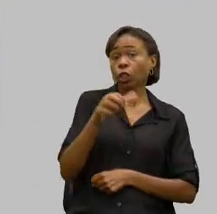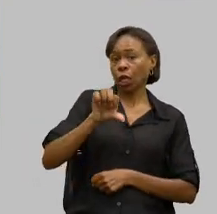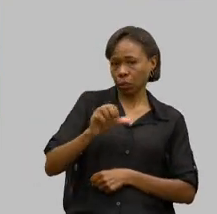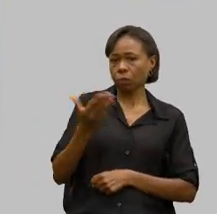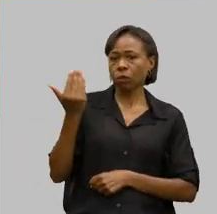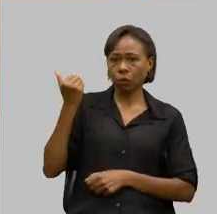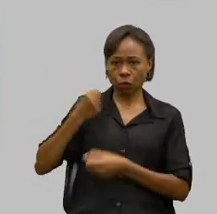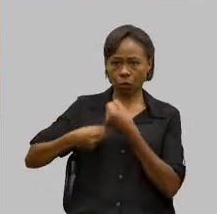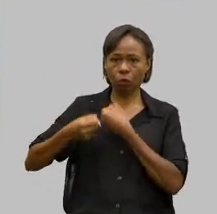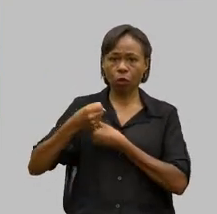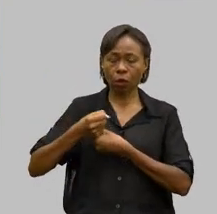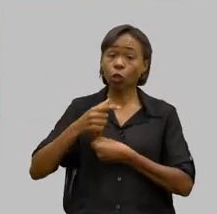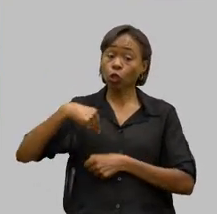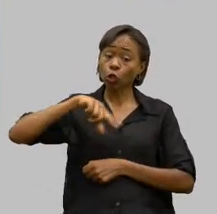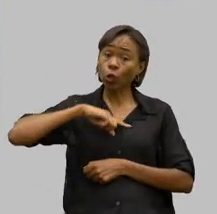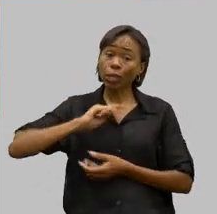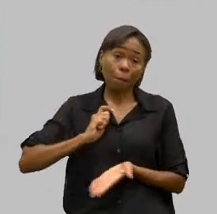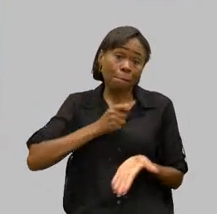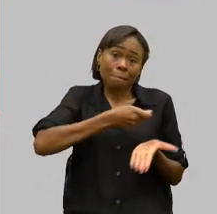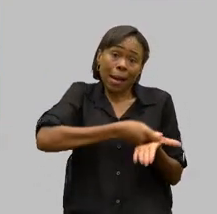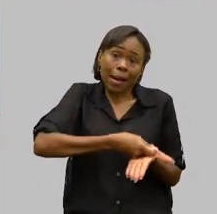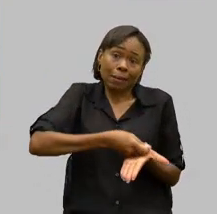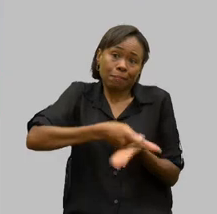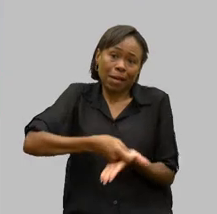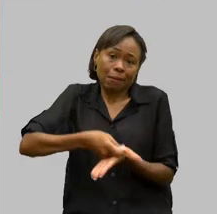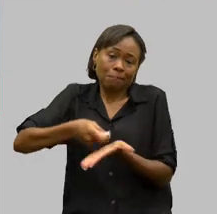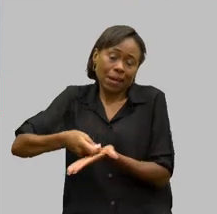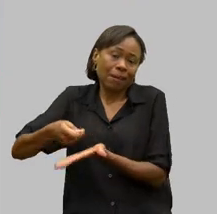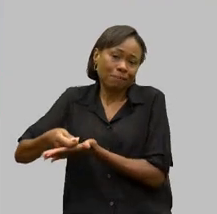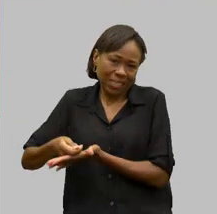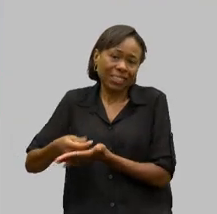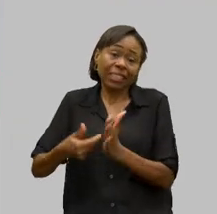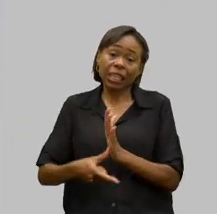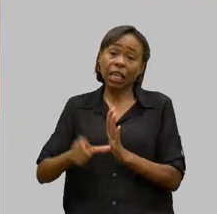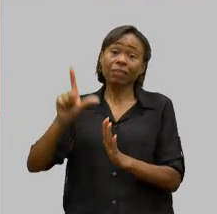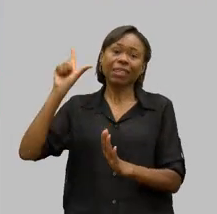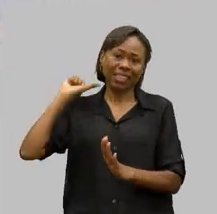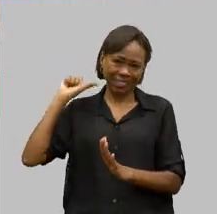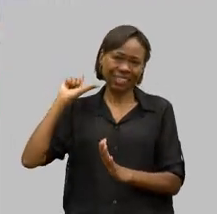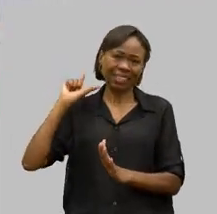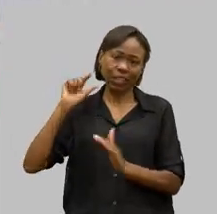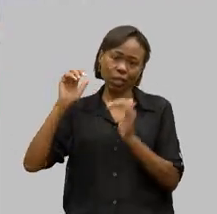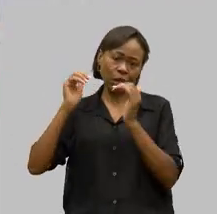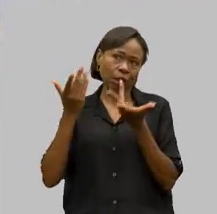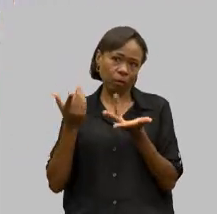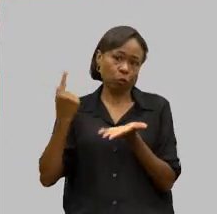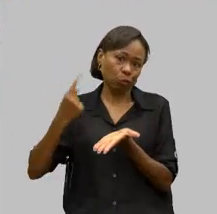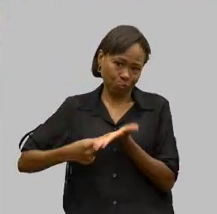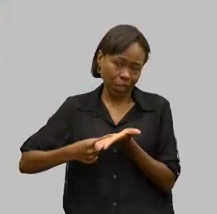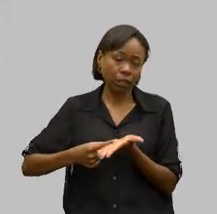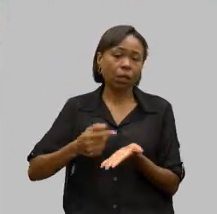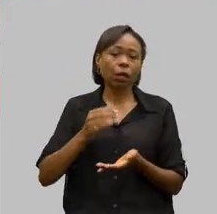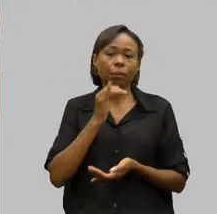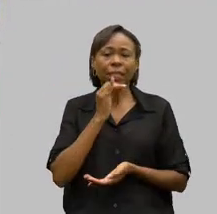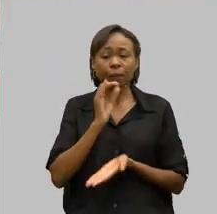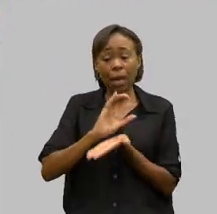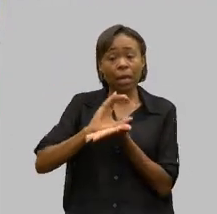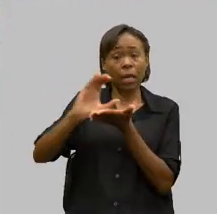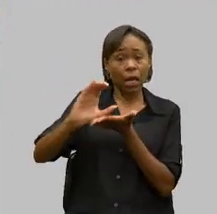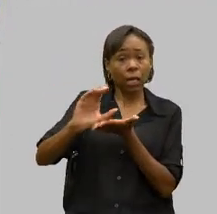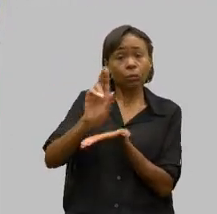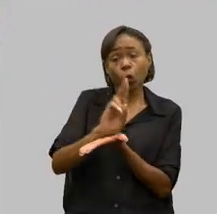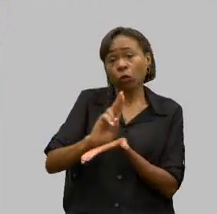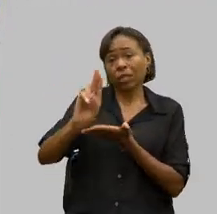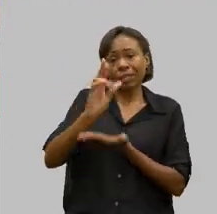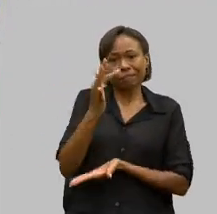a gente está quitando aquilo que foi firmado e está sendo pago aos poucos. Como, por exemplo, repasse para algumas universidades federais que até hoje